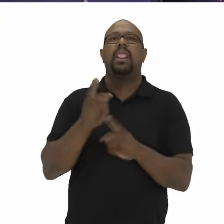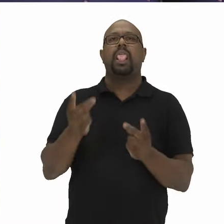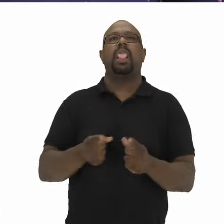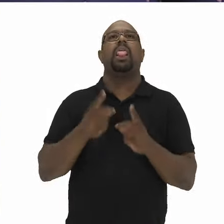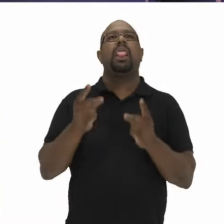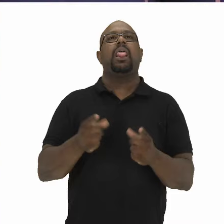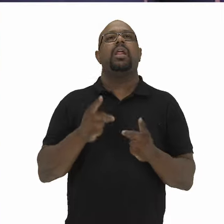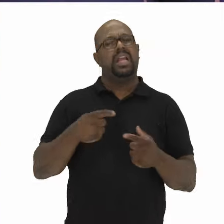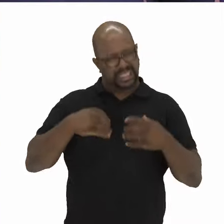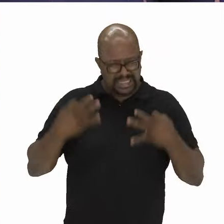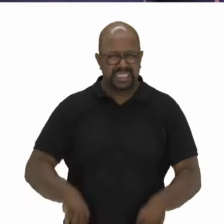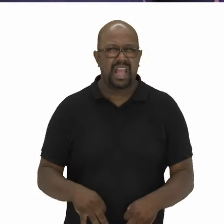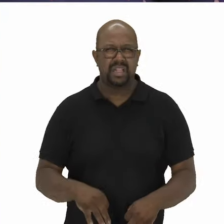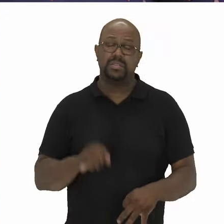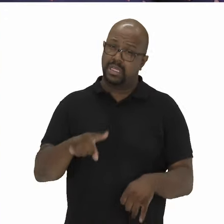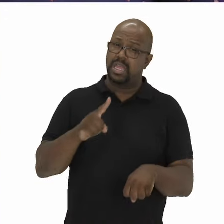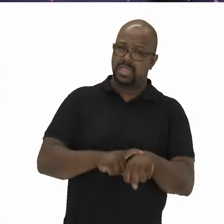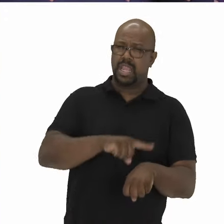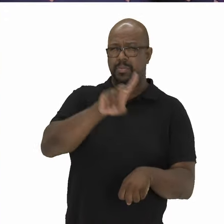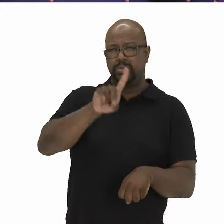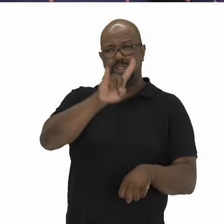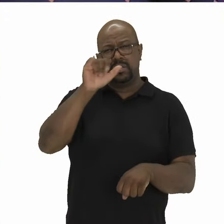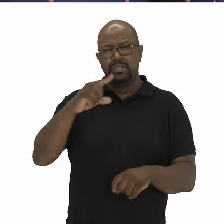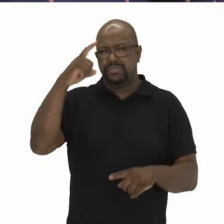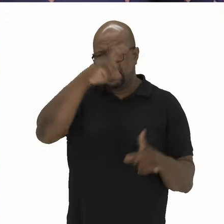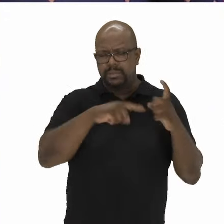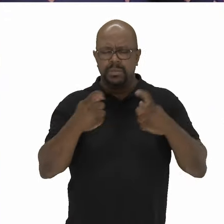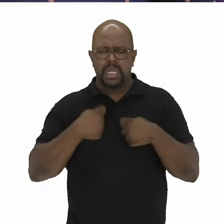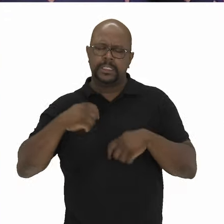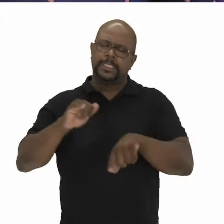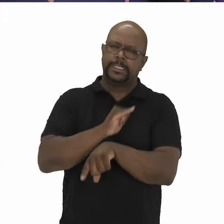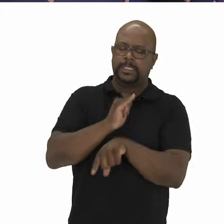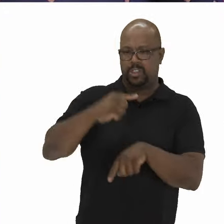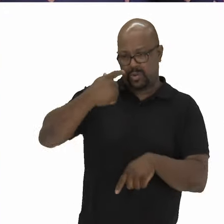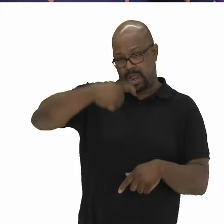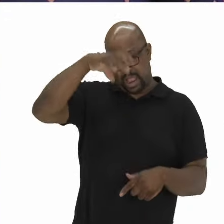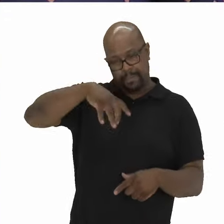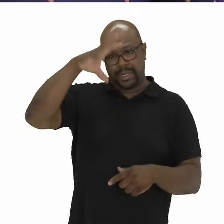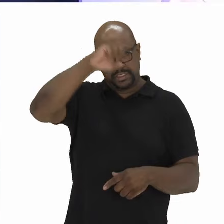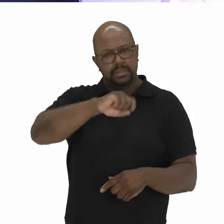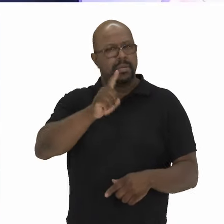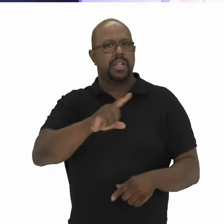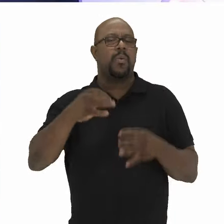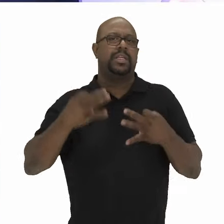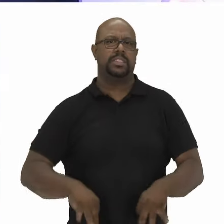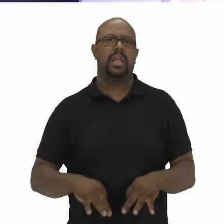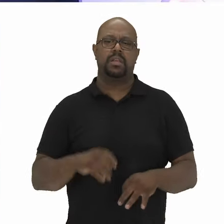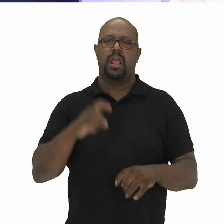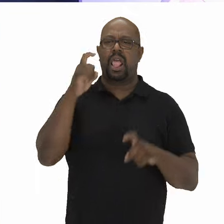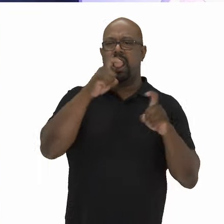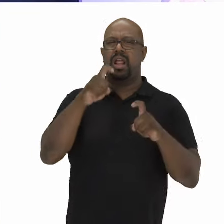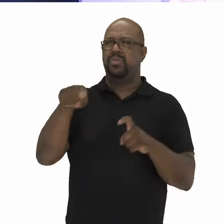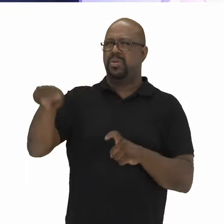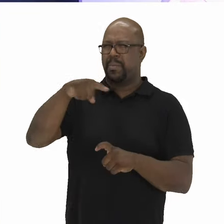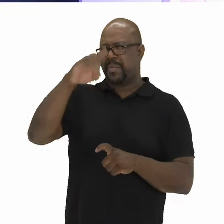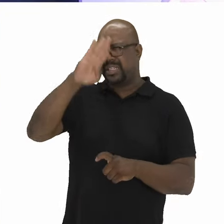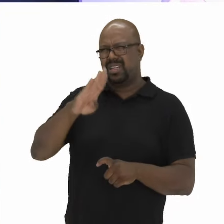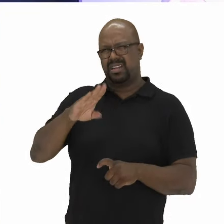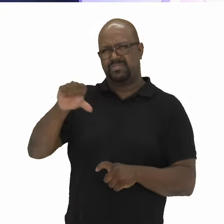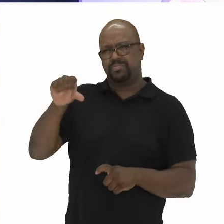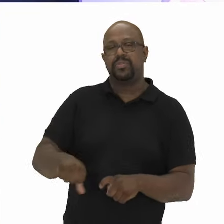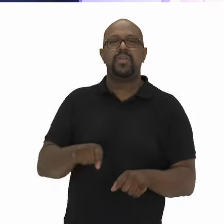esperar no C É certo que tempos difíceis existem para aperfeiçoar o aprendiz mas não é certo que a mentira dos